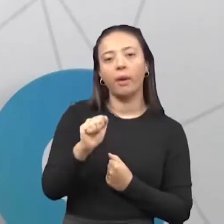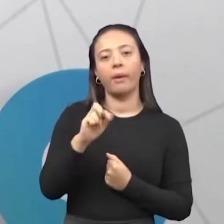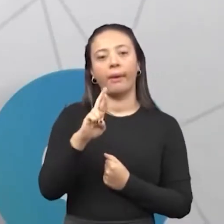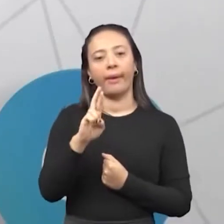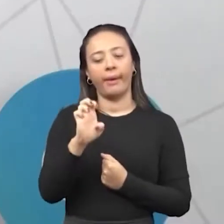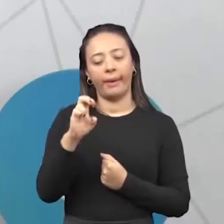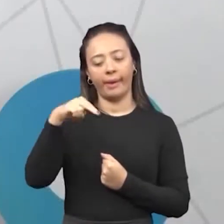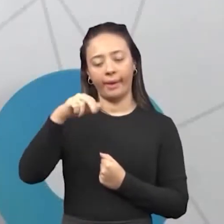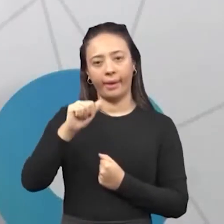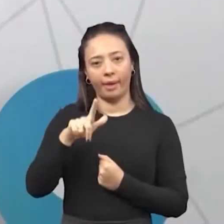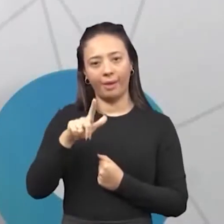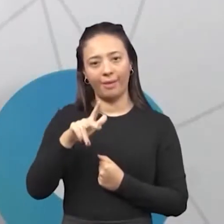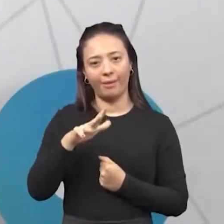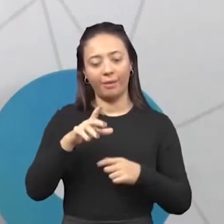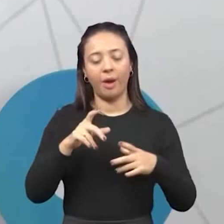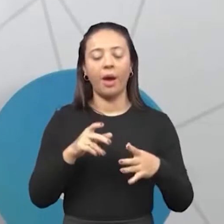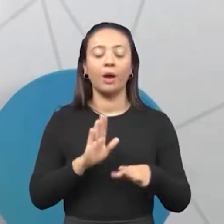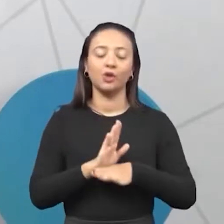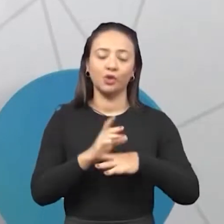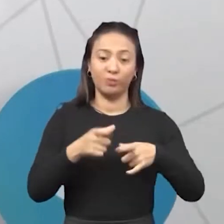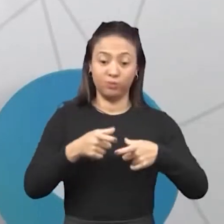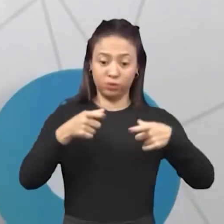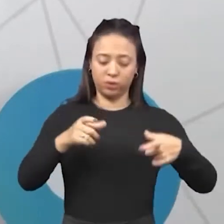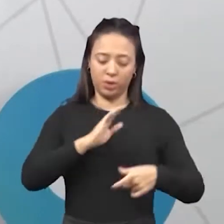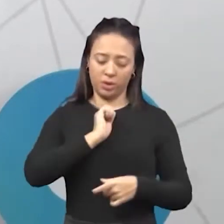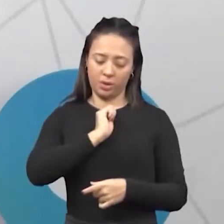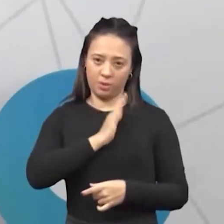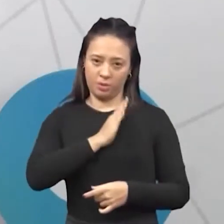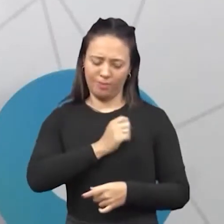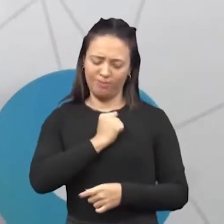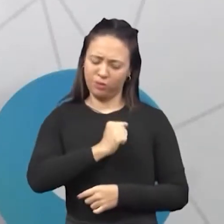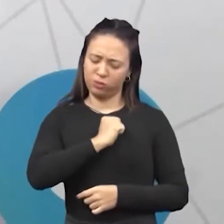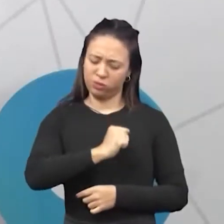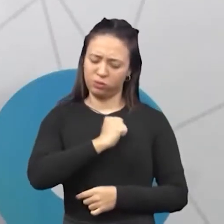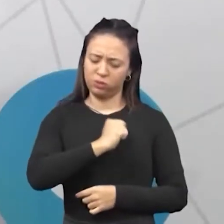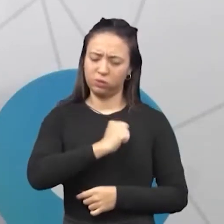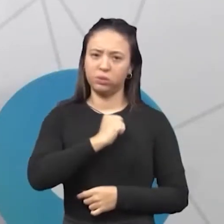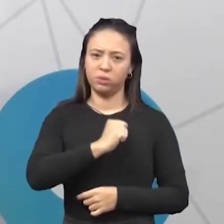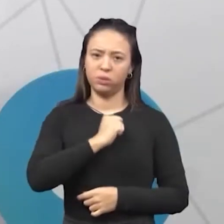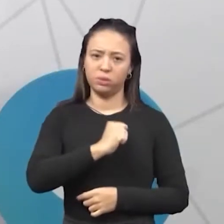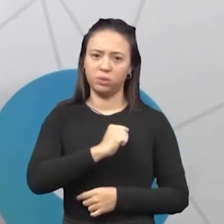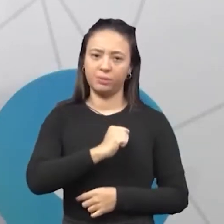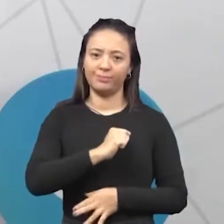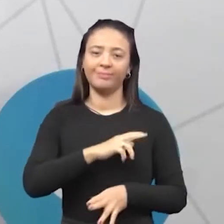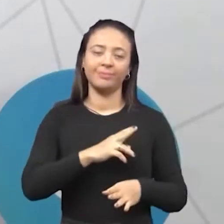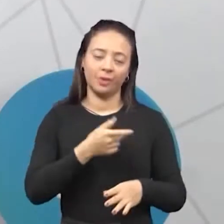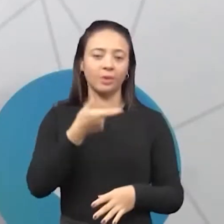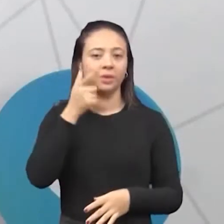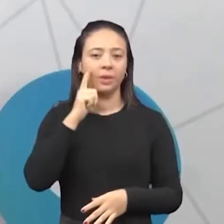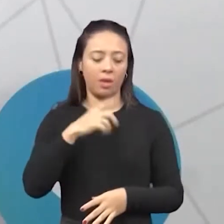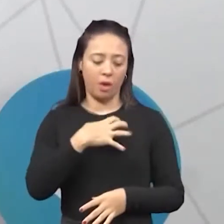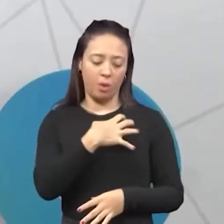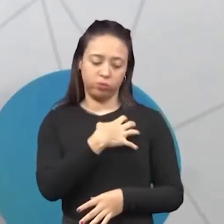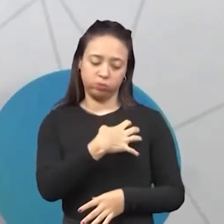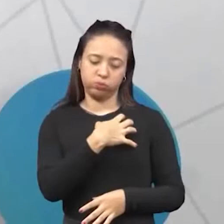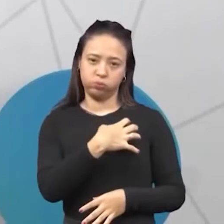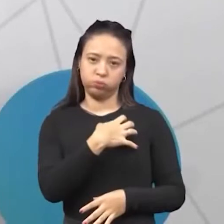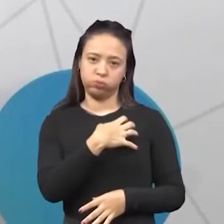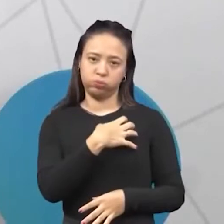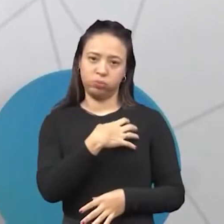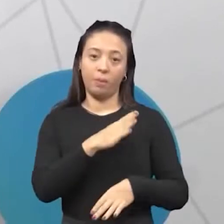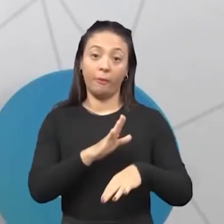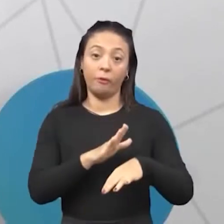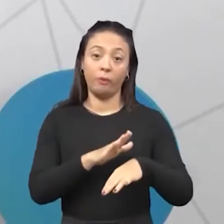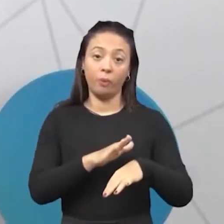vão fazer com que haja um aumento do batimento cardíaco para que os nossos músculos eles tenham um funcionamento melhor caso a